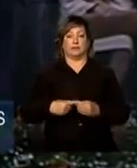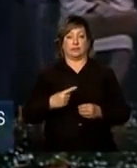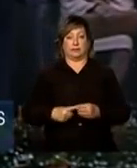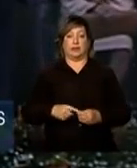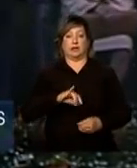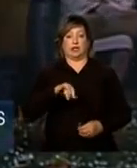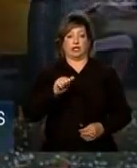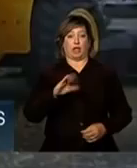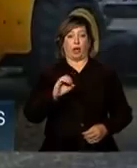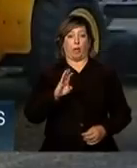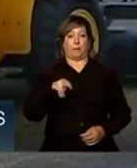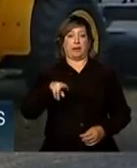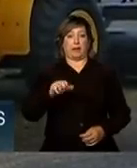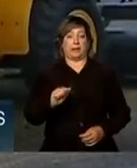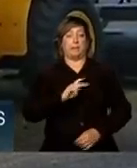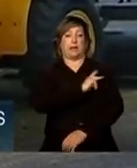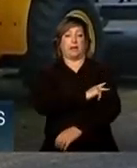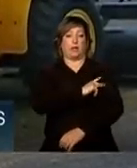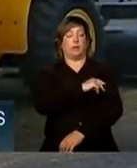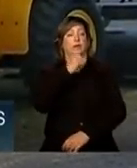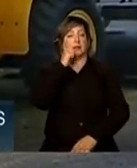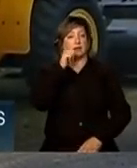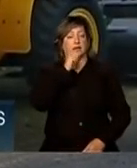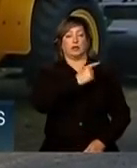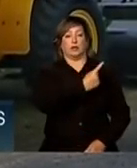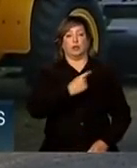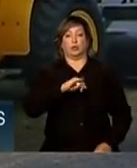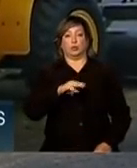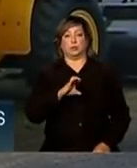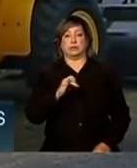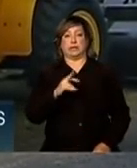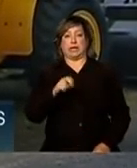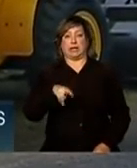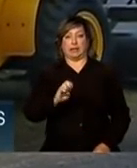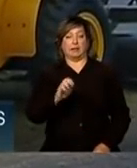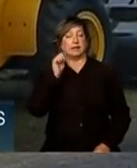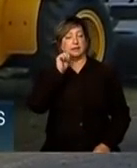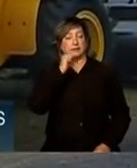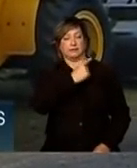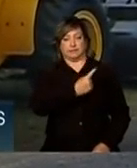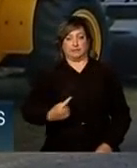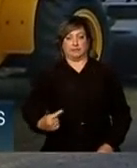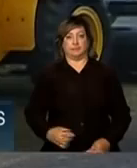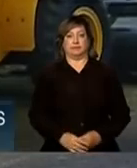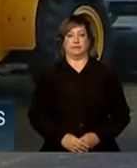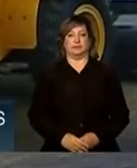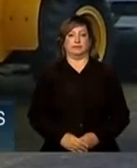Jacobina do Piauí, Jucirene Oliveira de Almeida Souza, a mocinha;